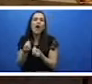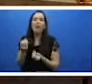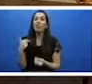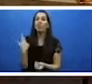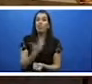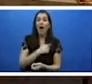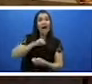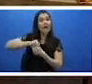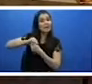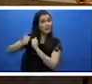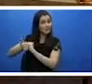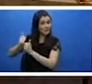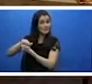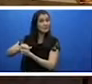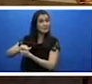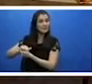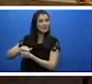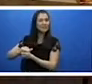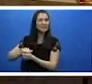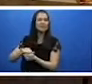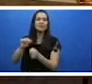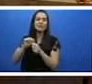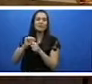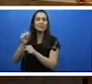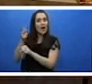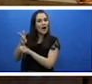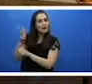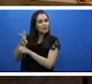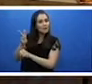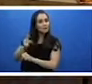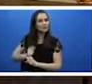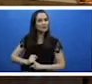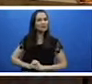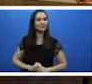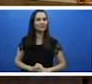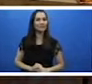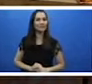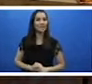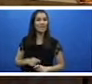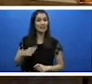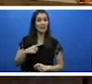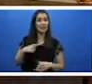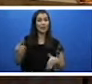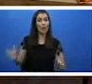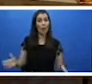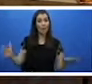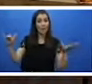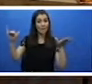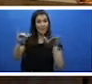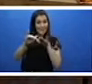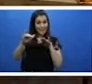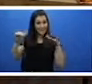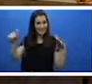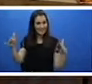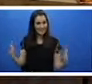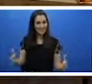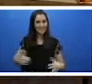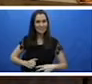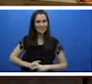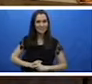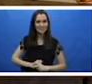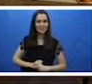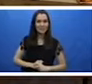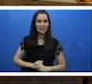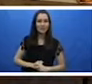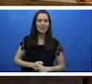adaptamos aqui para a nossa videoaula. Eu trouxe uma caixa. Sim! E